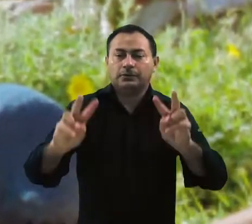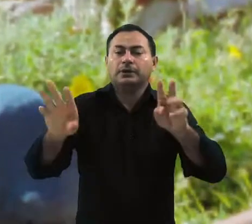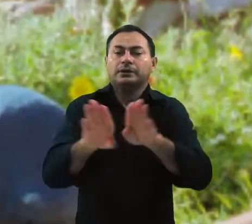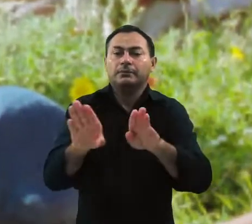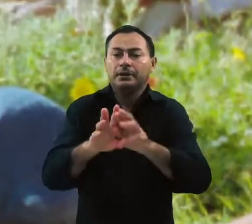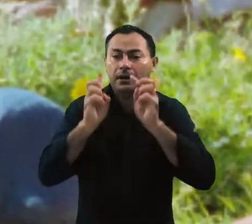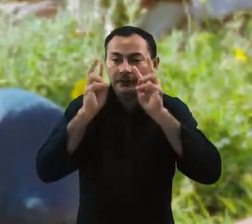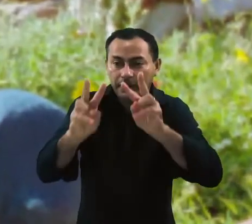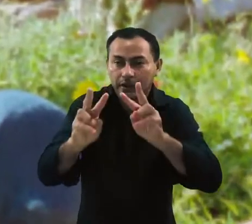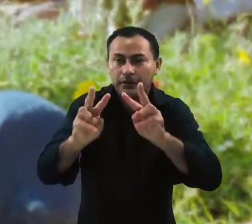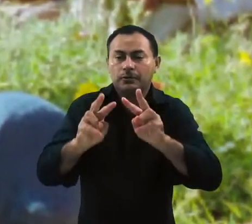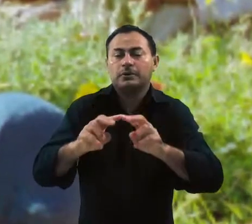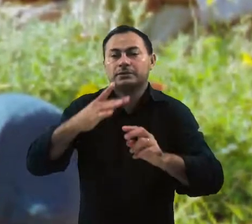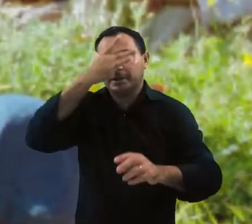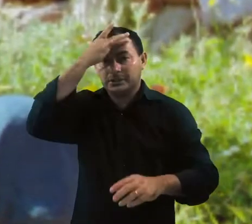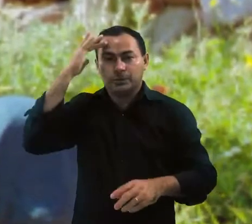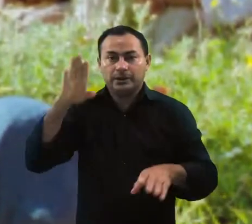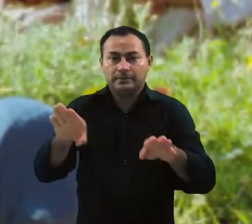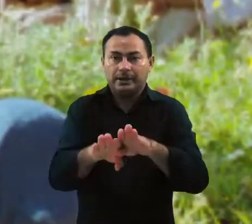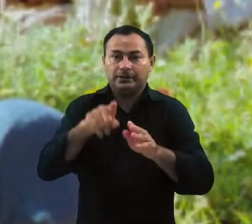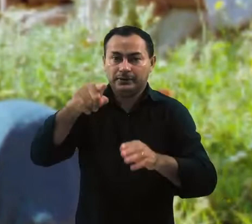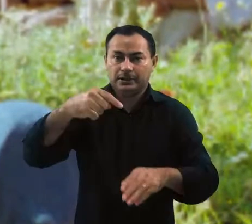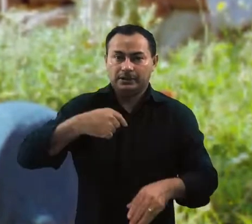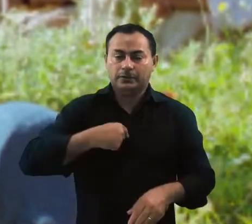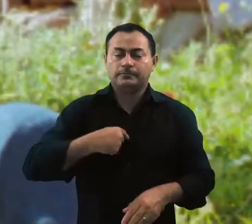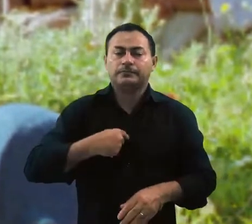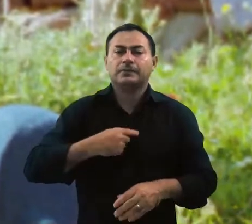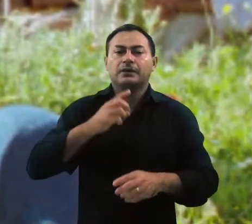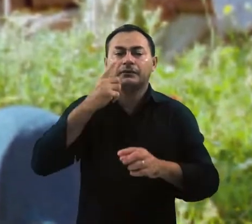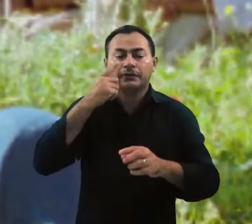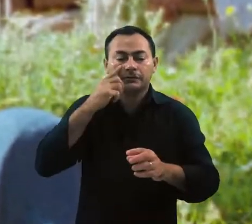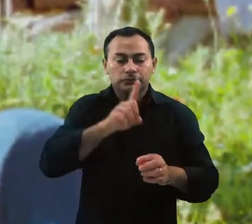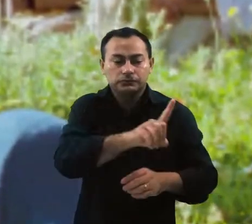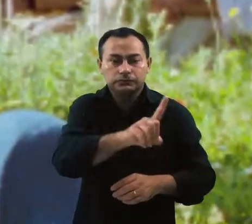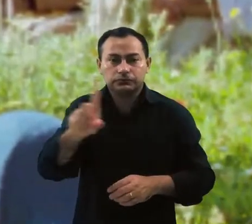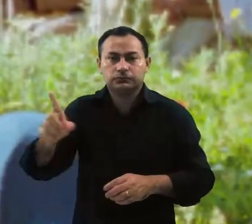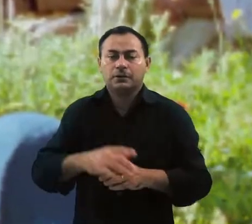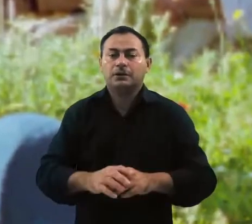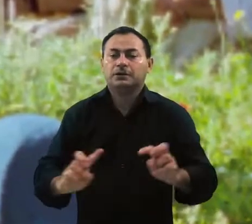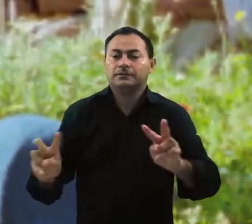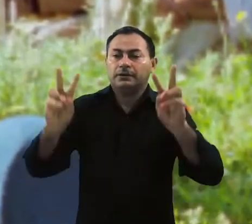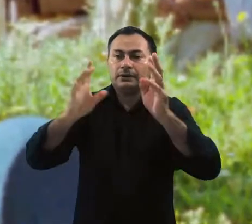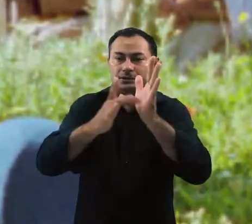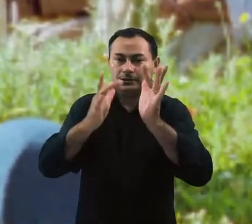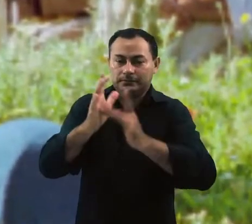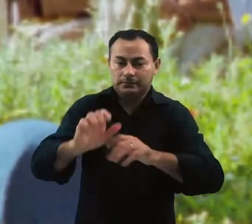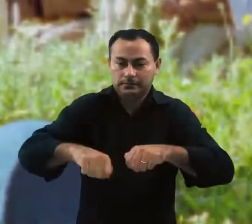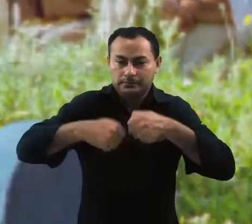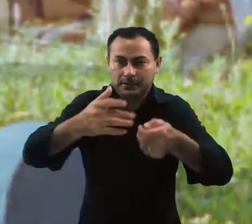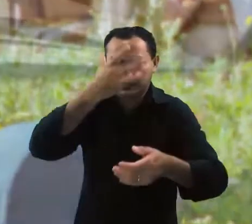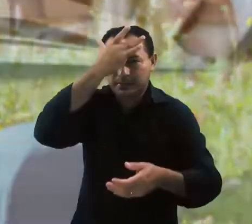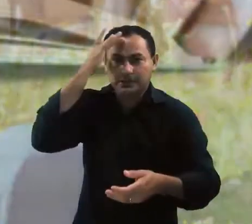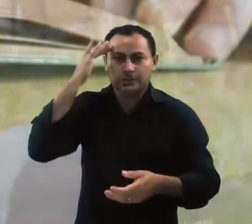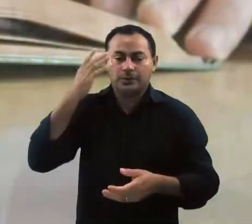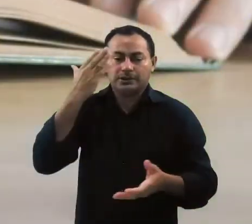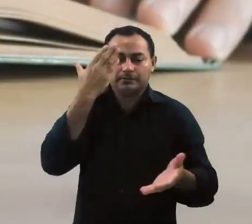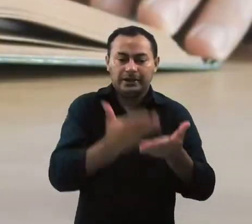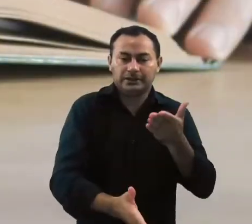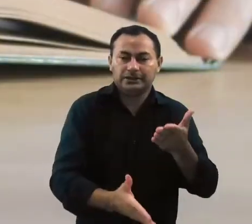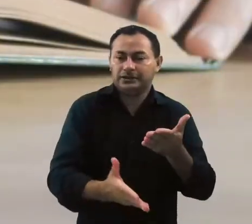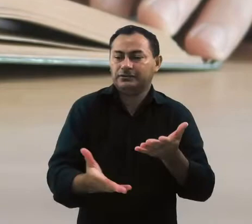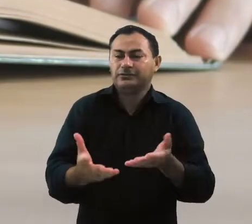como você e eu dentro desse contexto durante o vários programas falando sobre o valor que Jesus deu aos feridos e perder